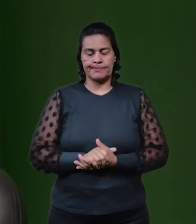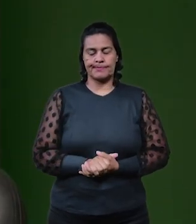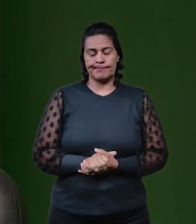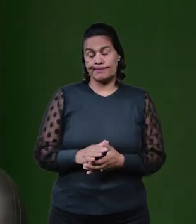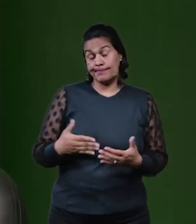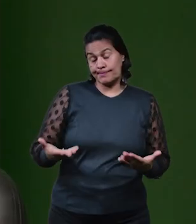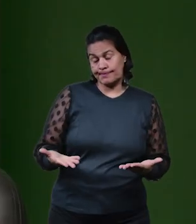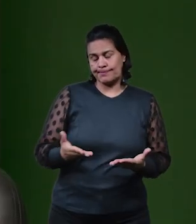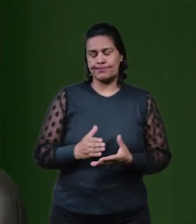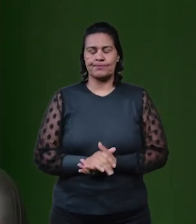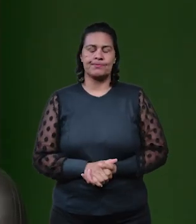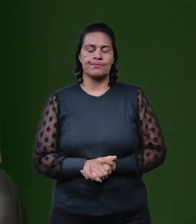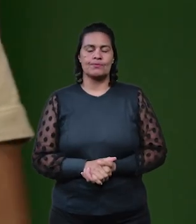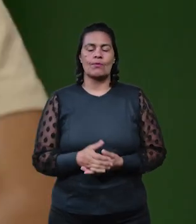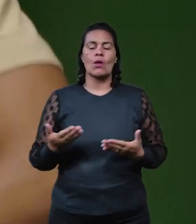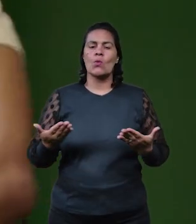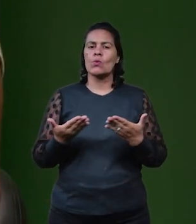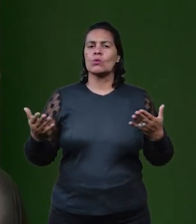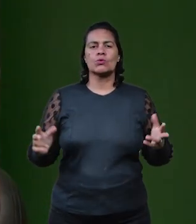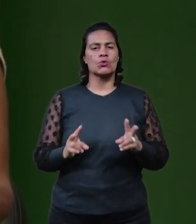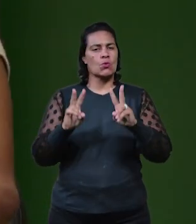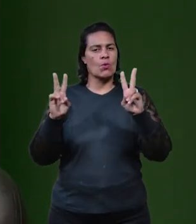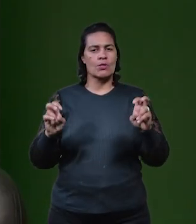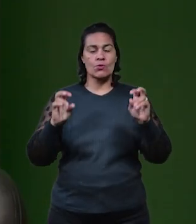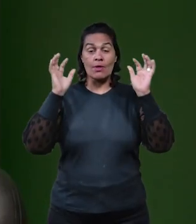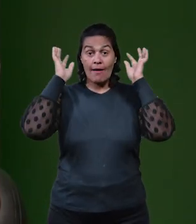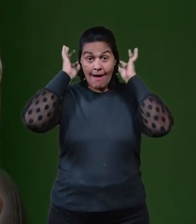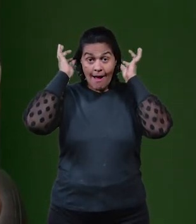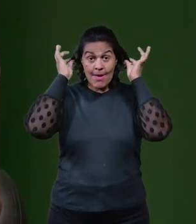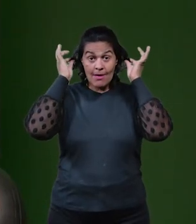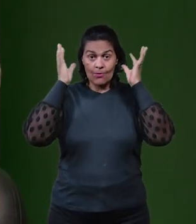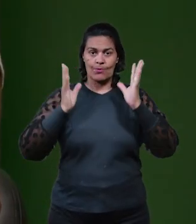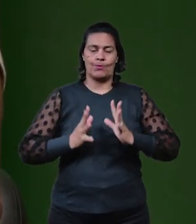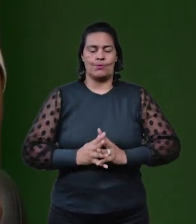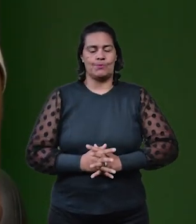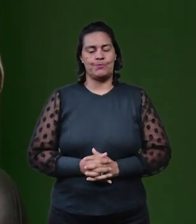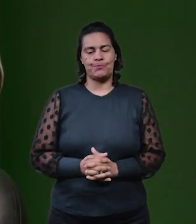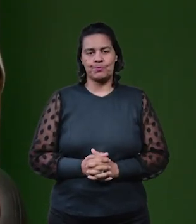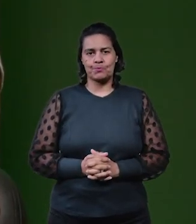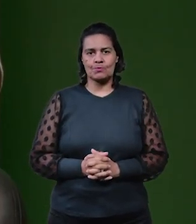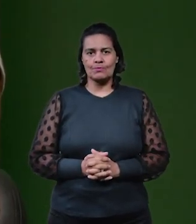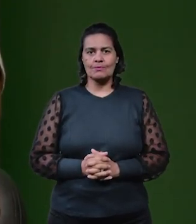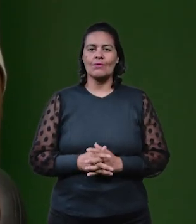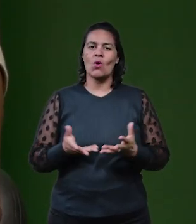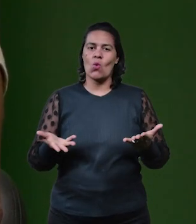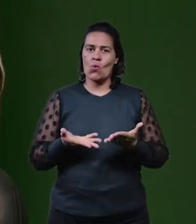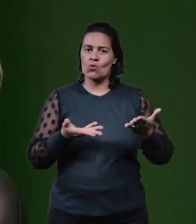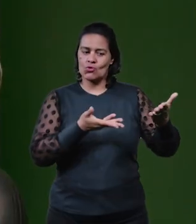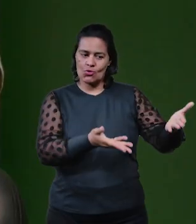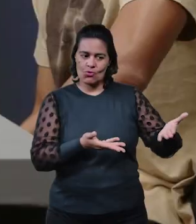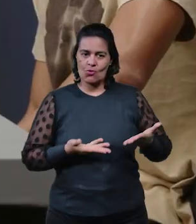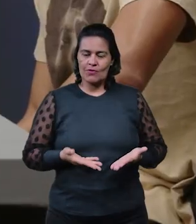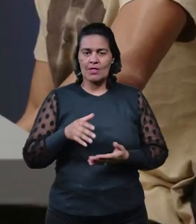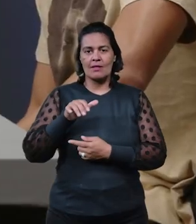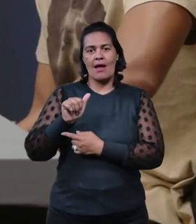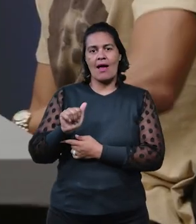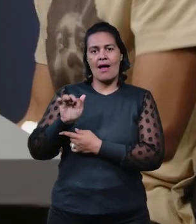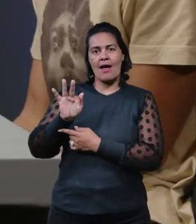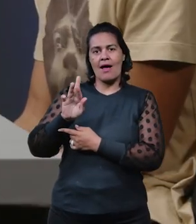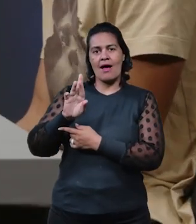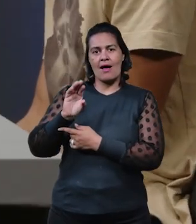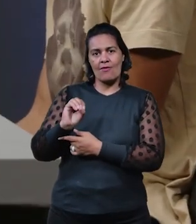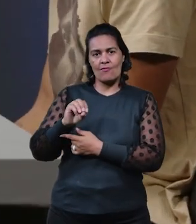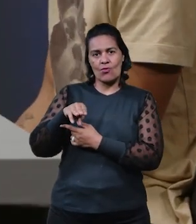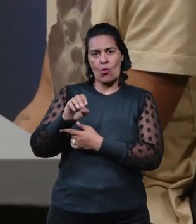Bom, a gente vai falar hoje sobre cabelo. Estamos aqui com a convidada Afromel. E, por favor, se